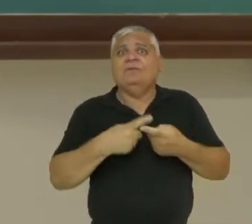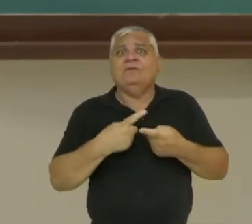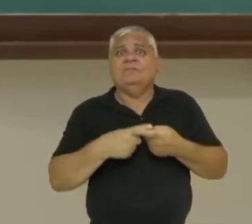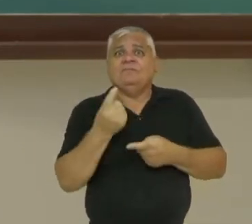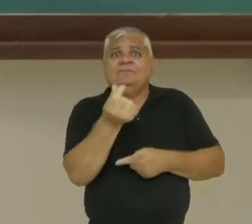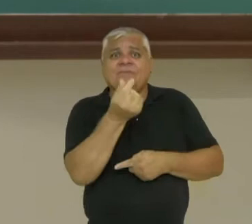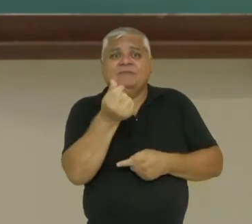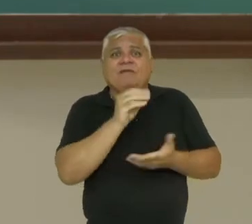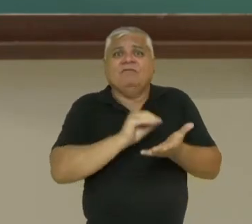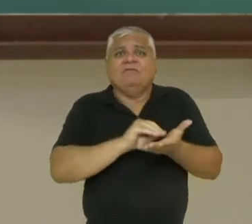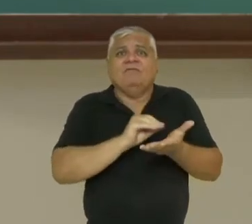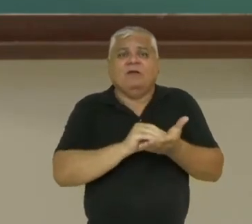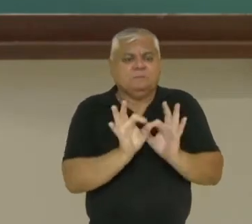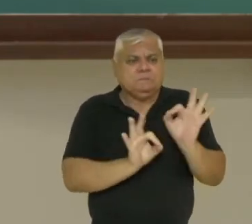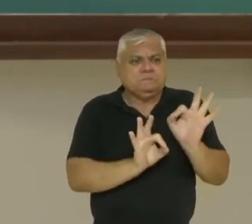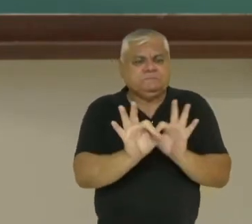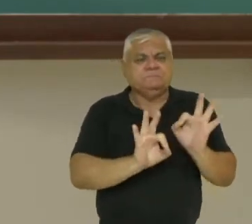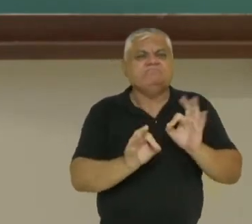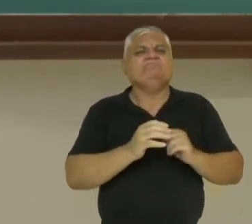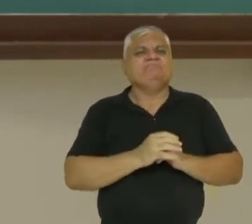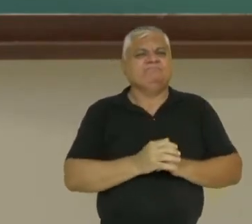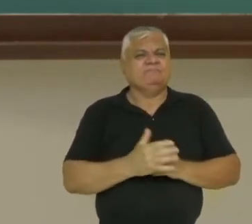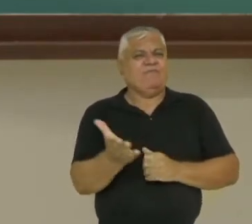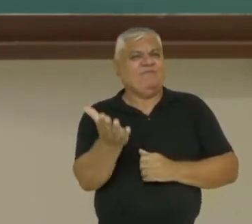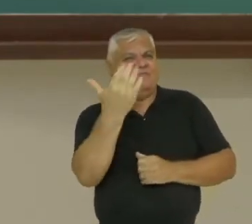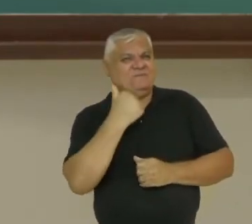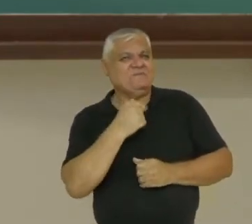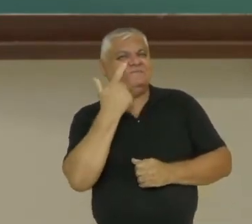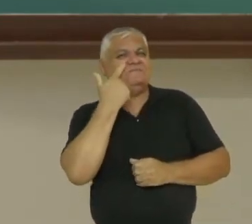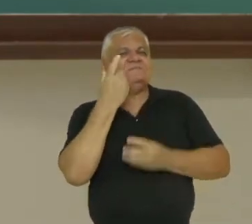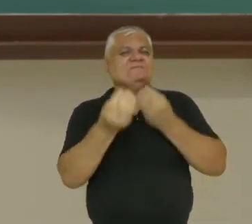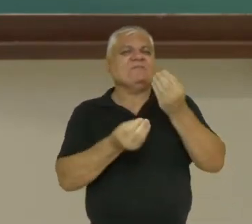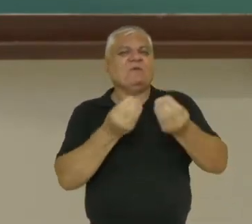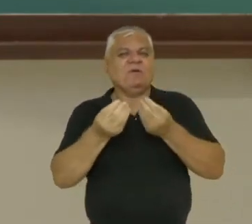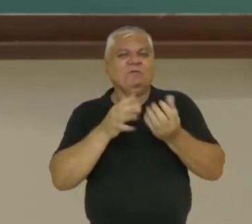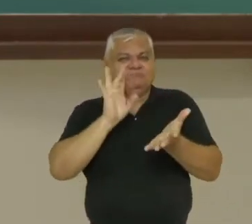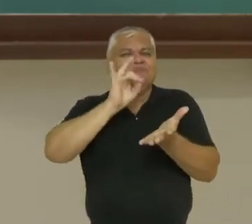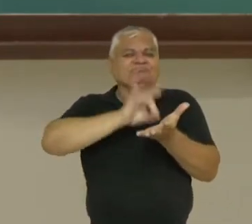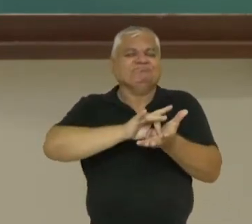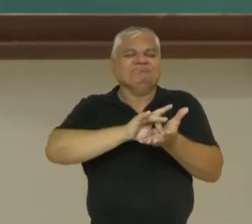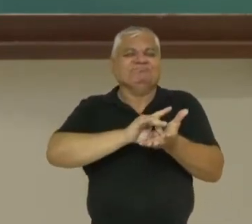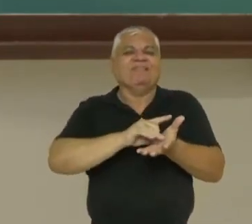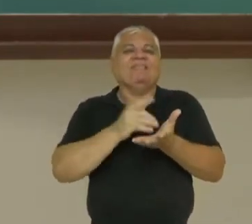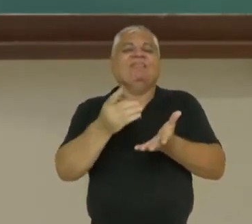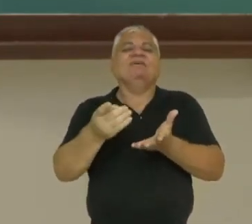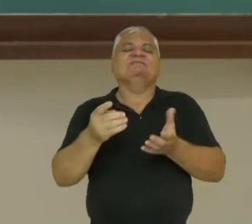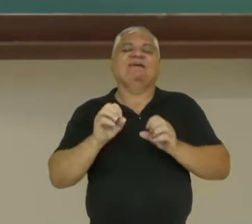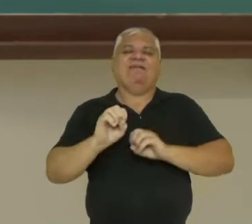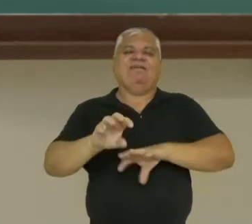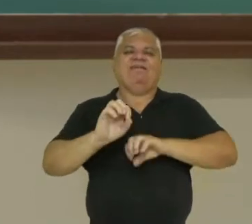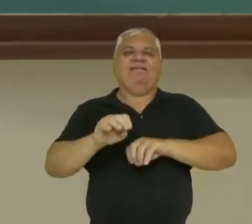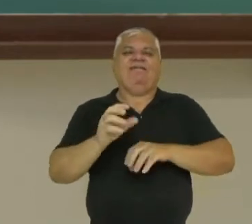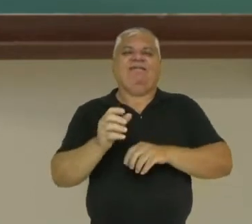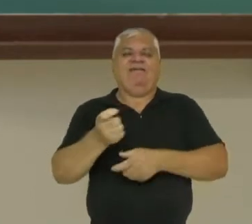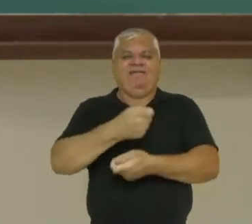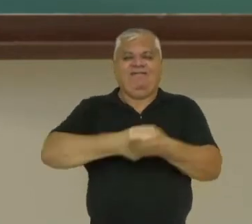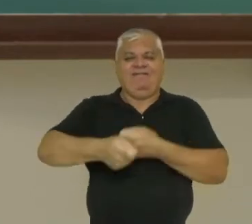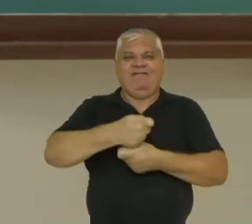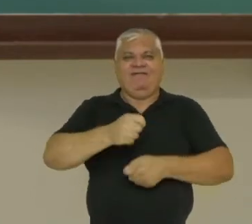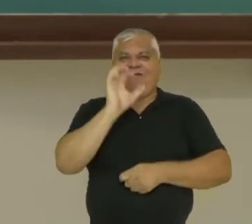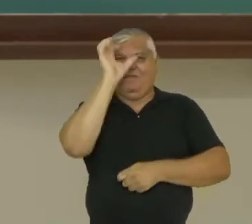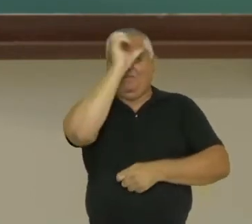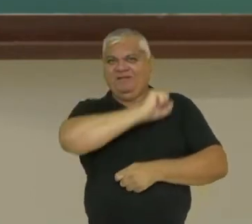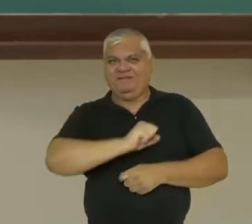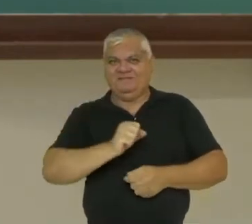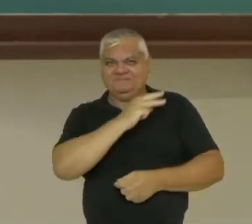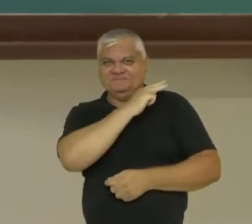financeira não organizada. Então vamos lá, começando efetivamente a nossa educação financeira no ensino médio. Então